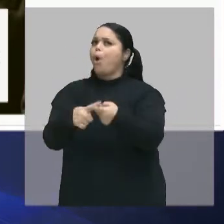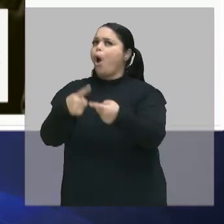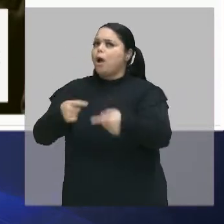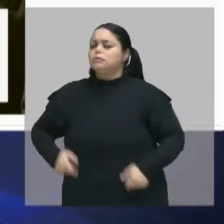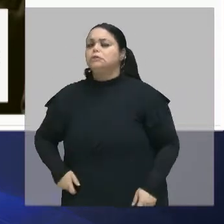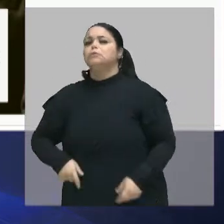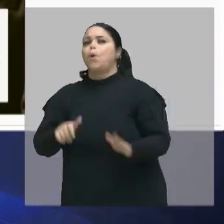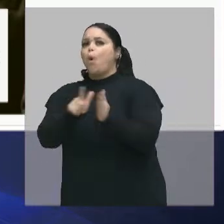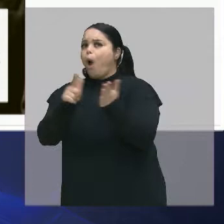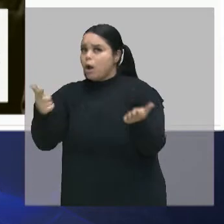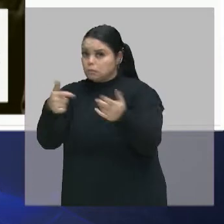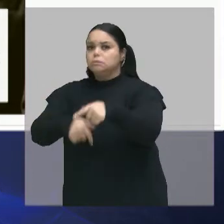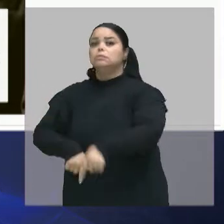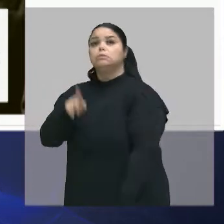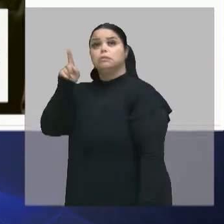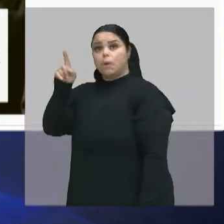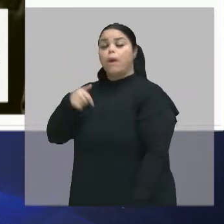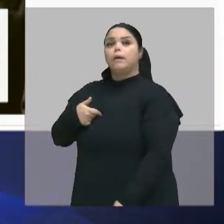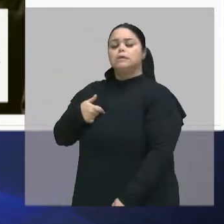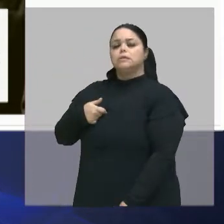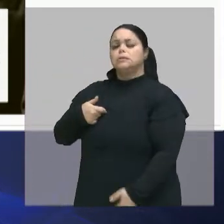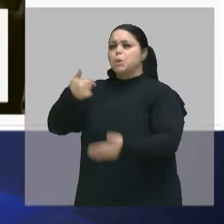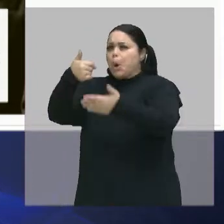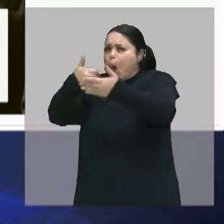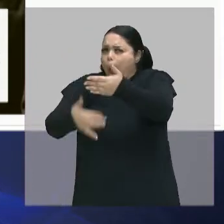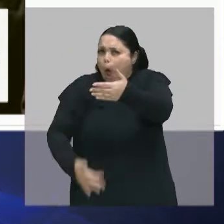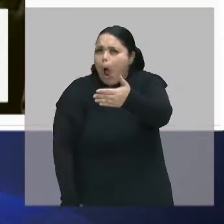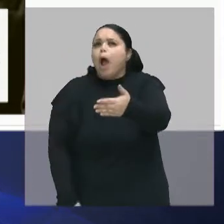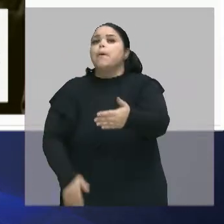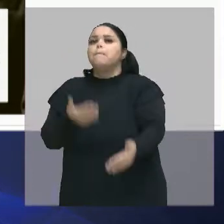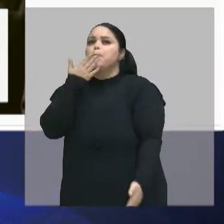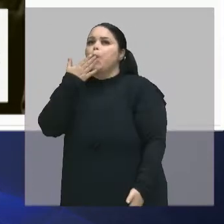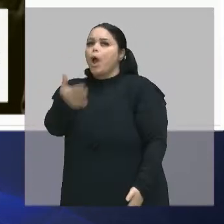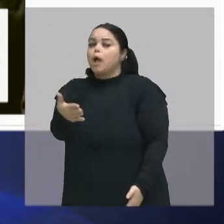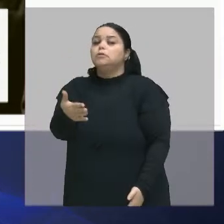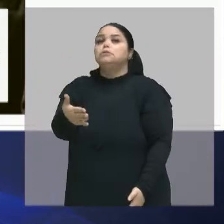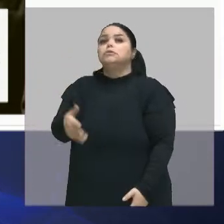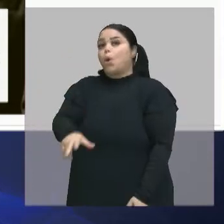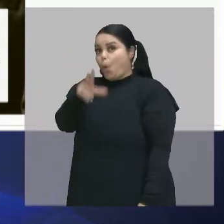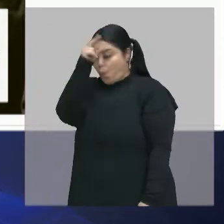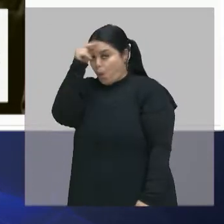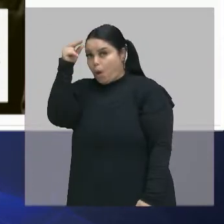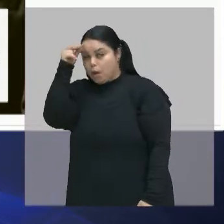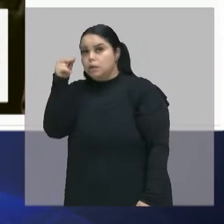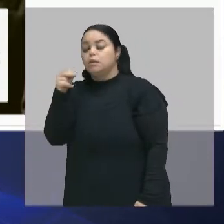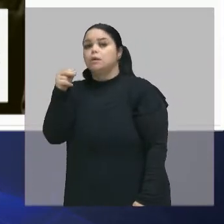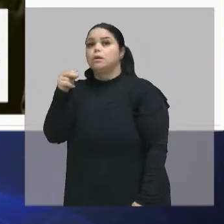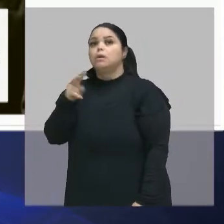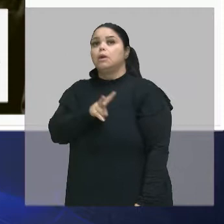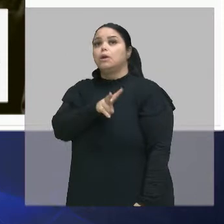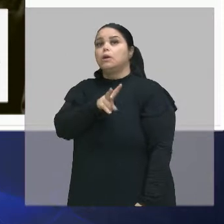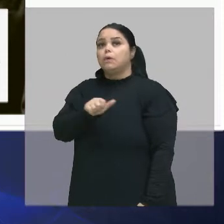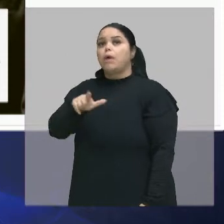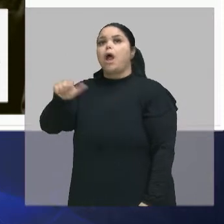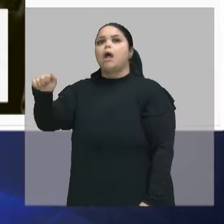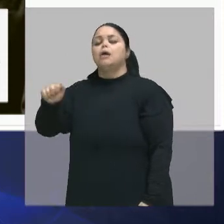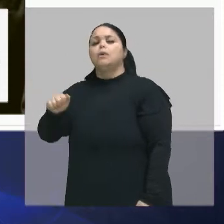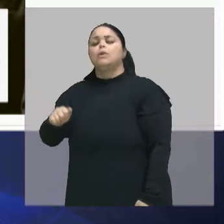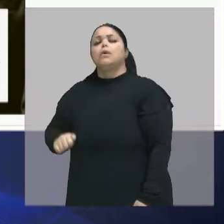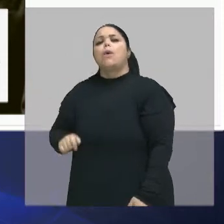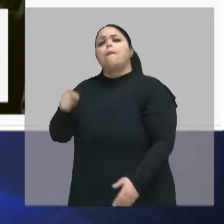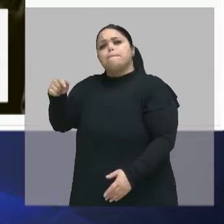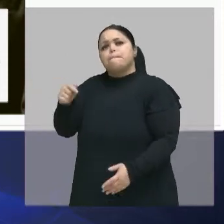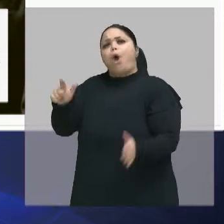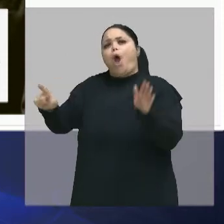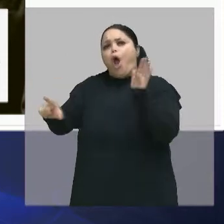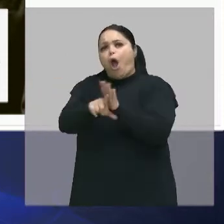o jornal fez uma série de solicitações à prefeitura, o jornal Vale, e dentro da